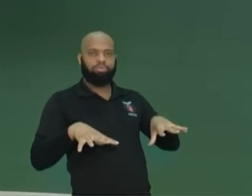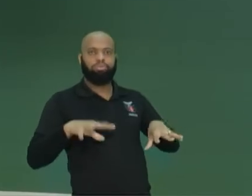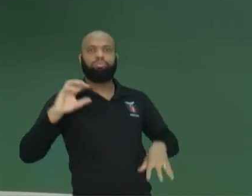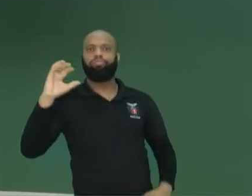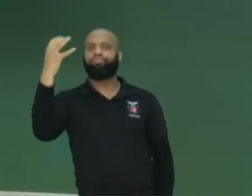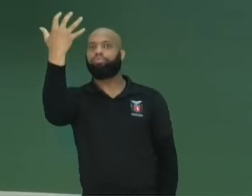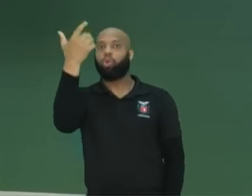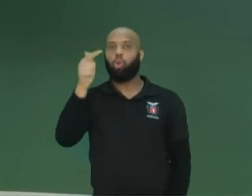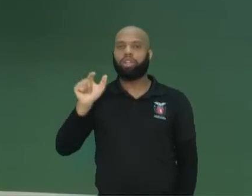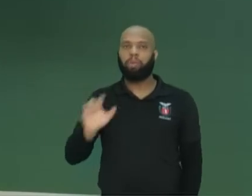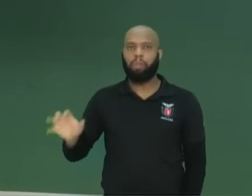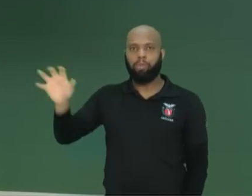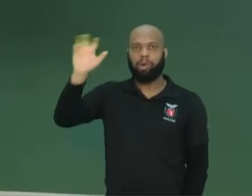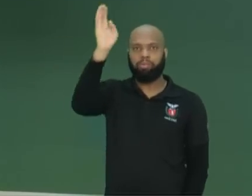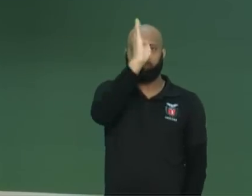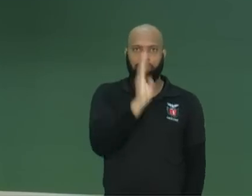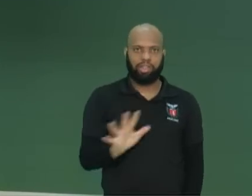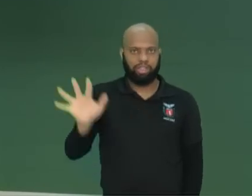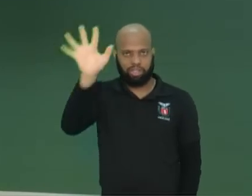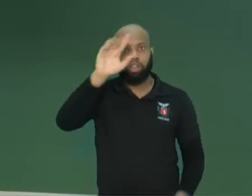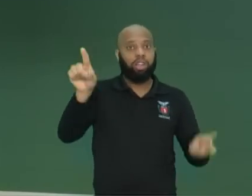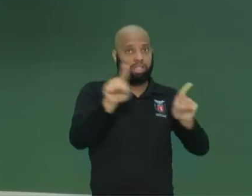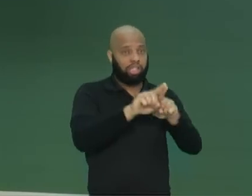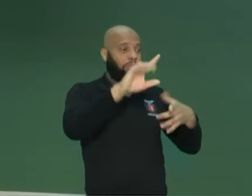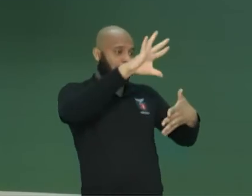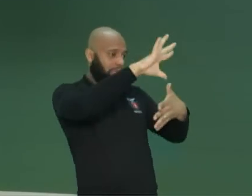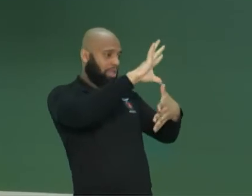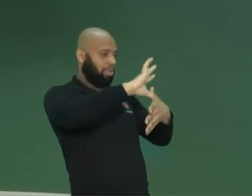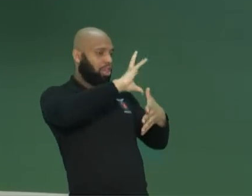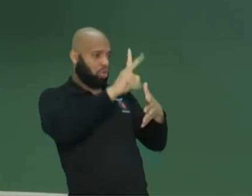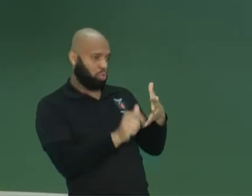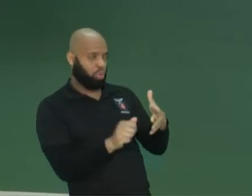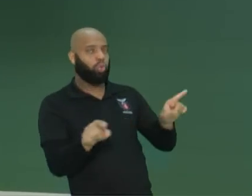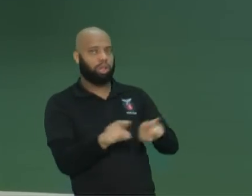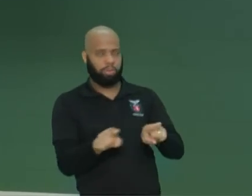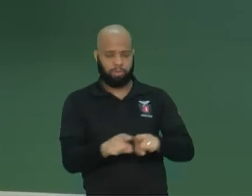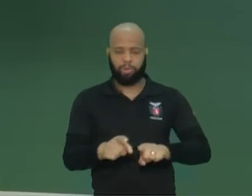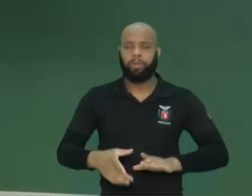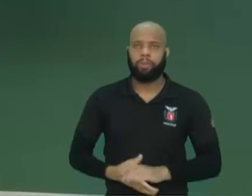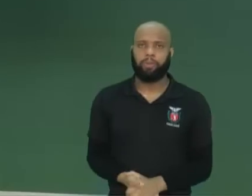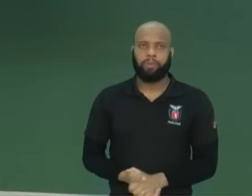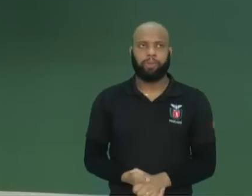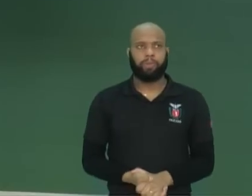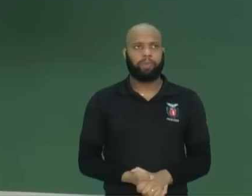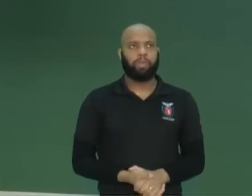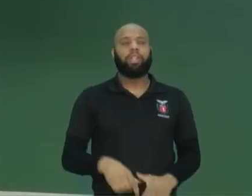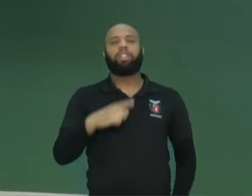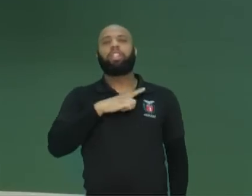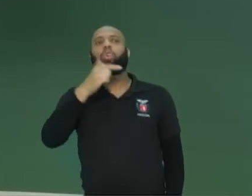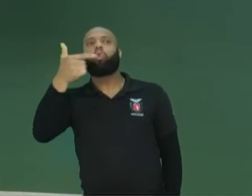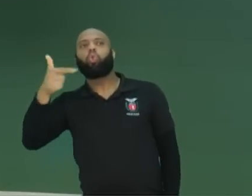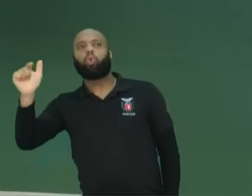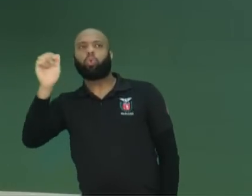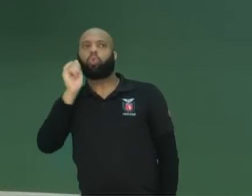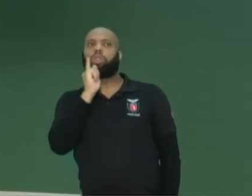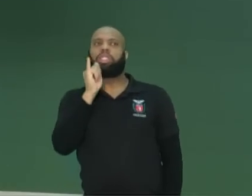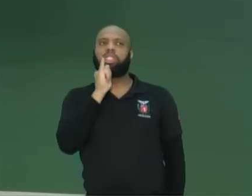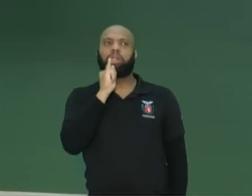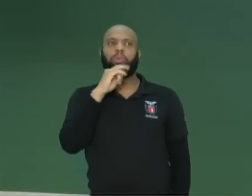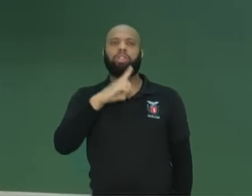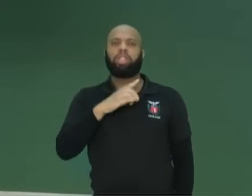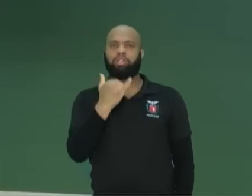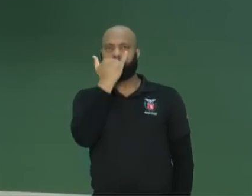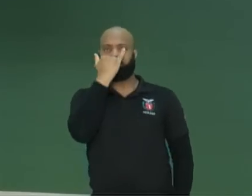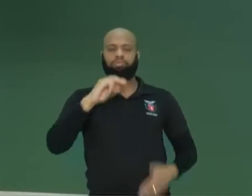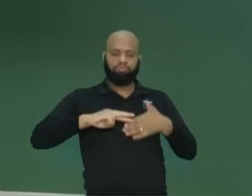outras regiões do Brasil, né? Ou da América como um todo. Então, pensando nesse sentido ali. Outro exemplo de atividade que impacta o